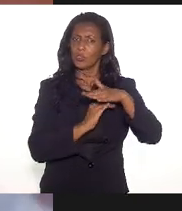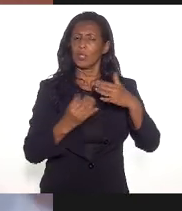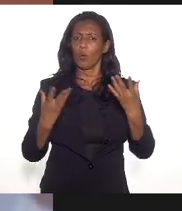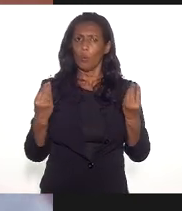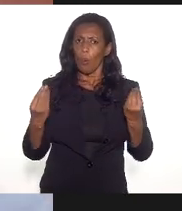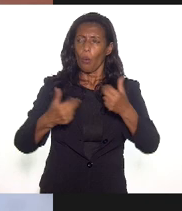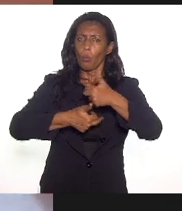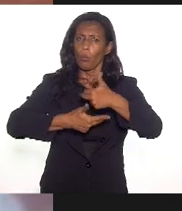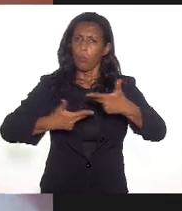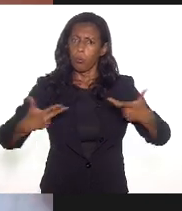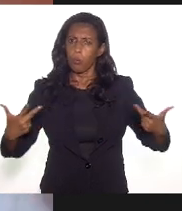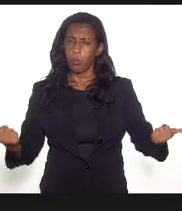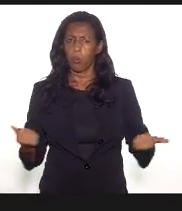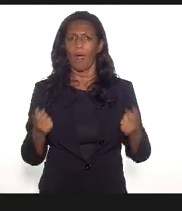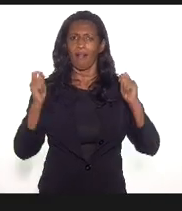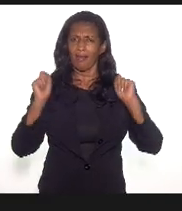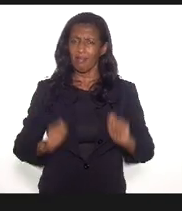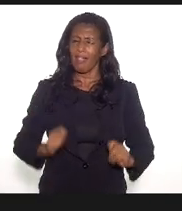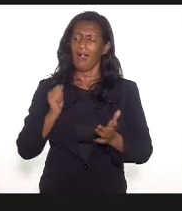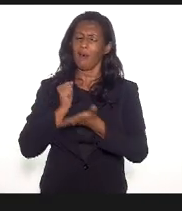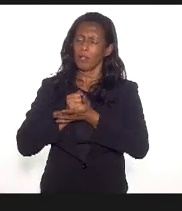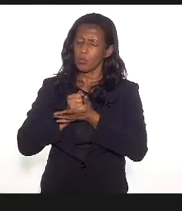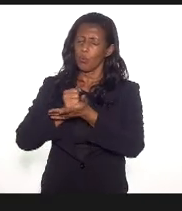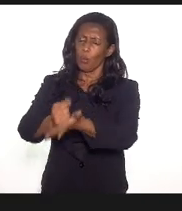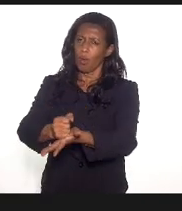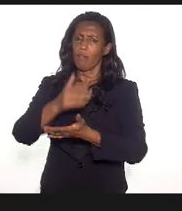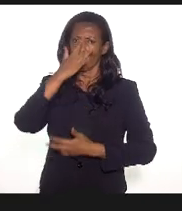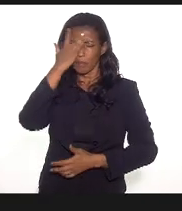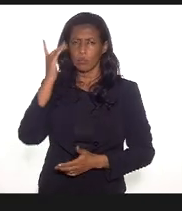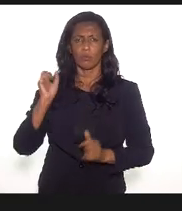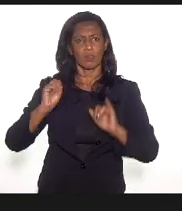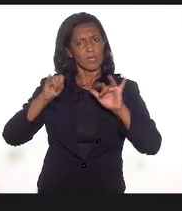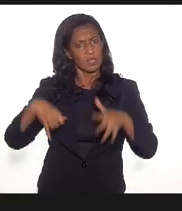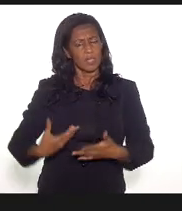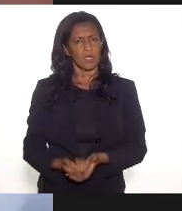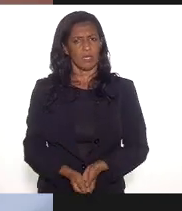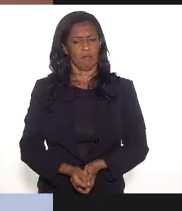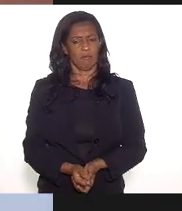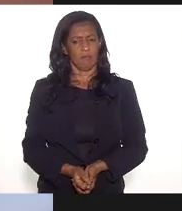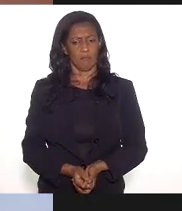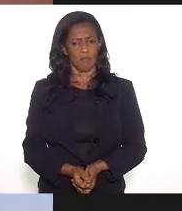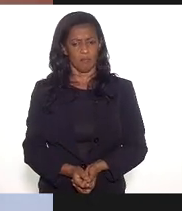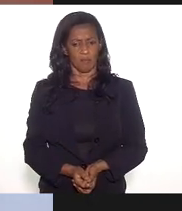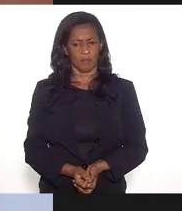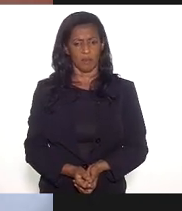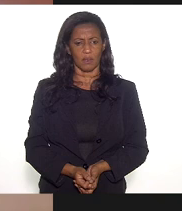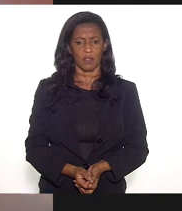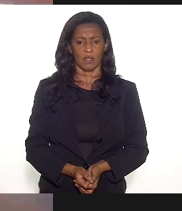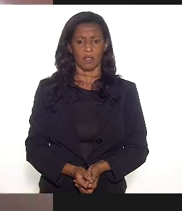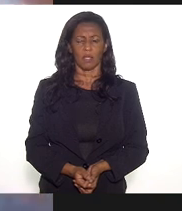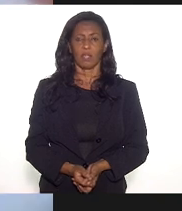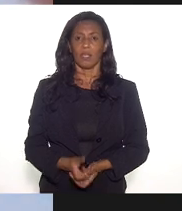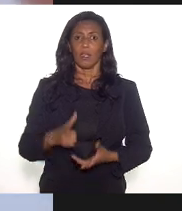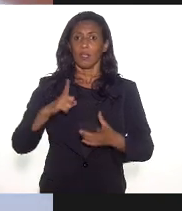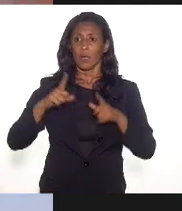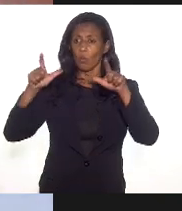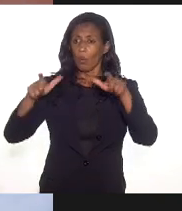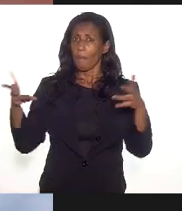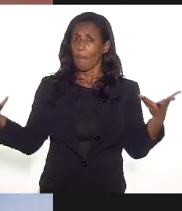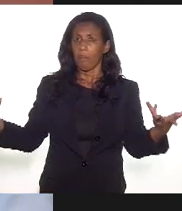bagagem. E que tem psicólogo. Eu conheço várias. Que Araras tem uma casa, uma comunidade terapeuta